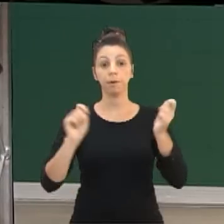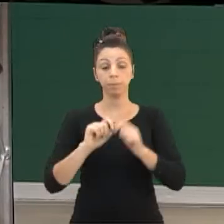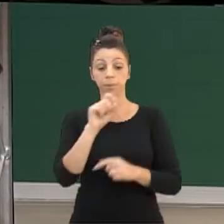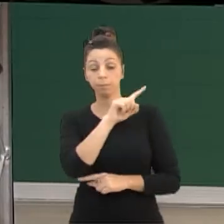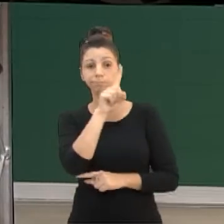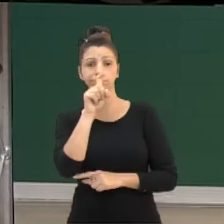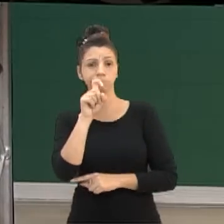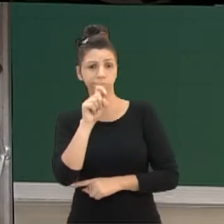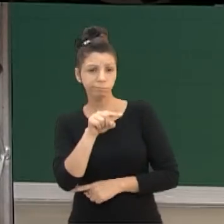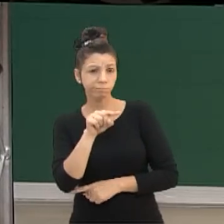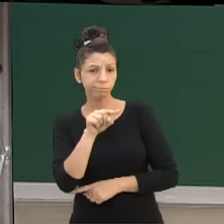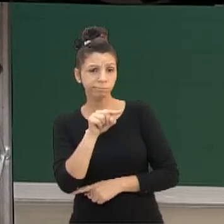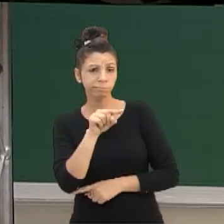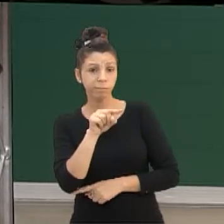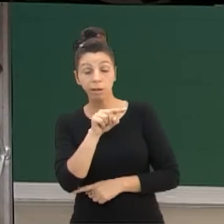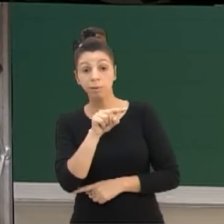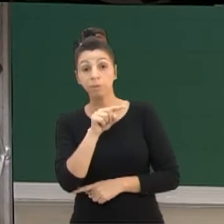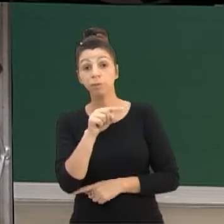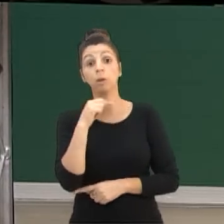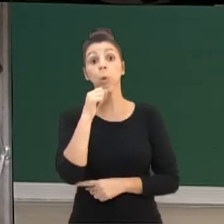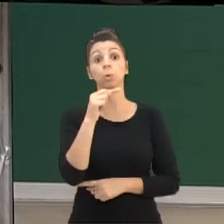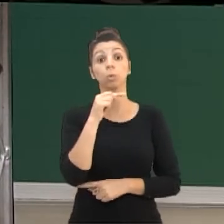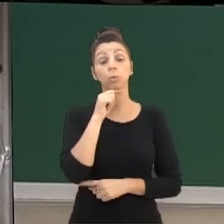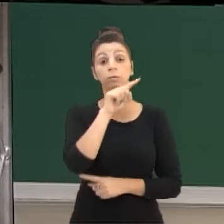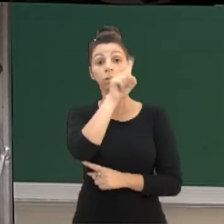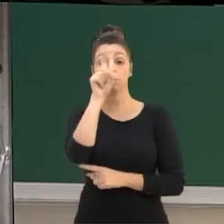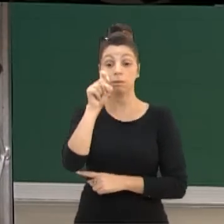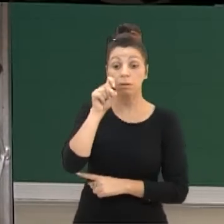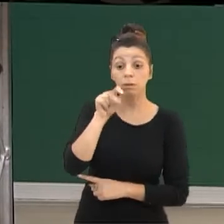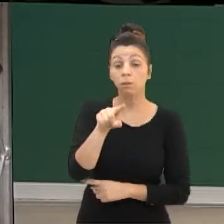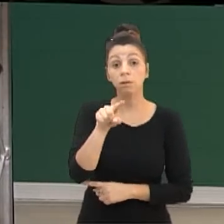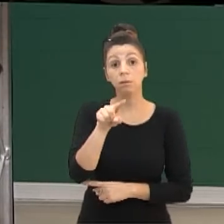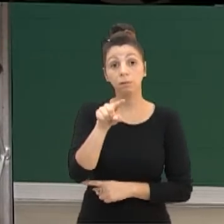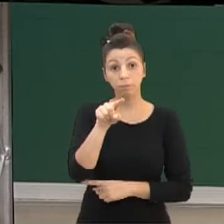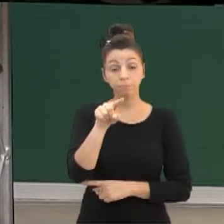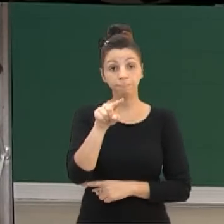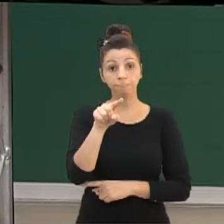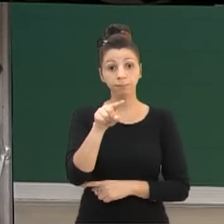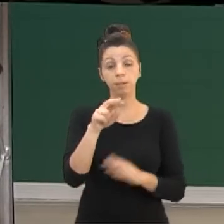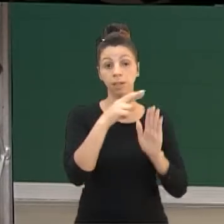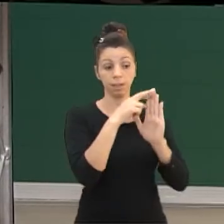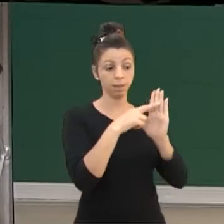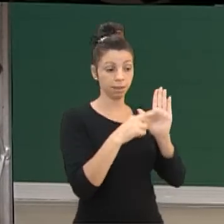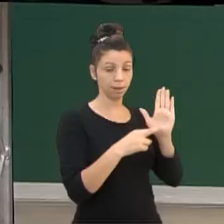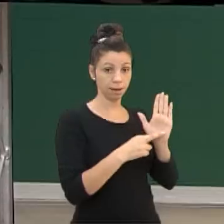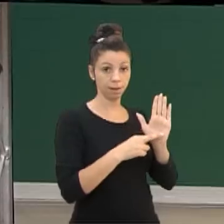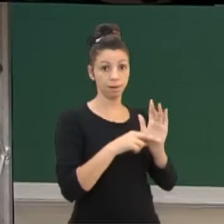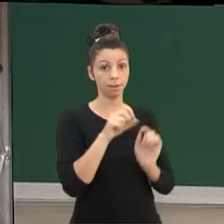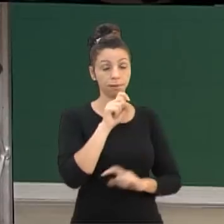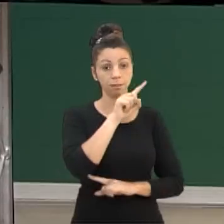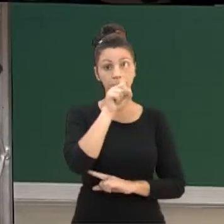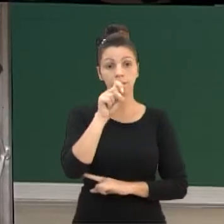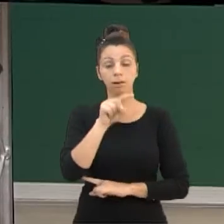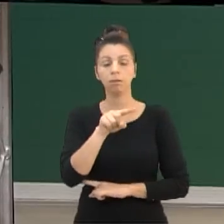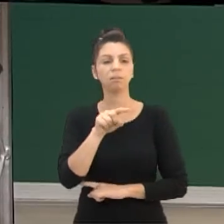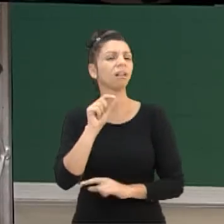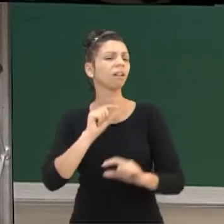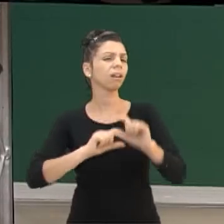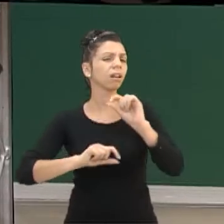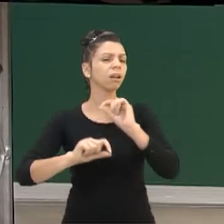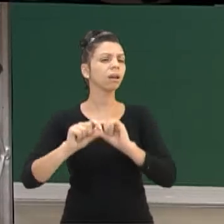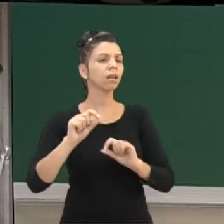isso com a entonação correta, conforme a gente aprendeu lá nas regras de pontuação, né? Eu vou perguntar, quem descobriu o